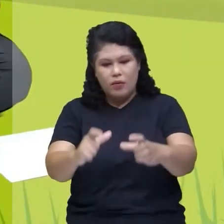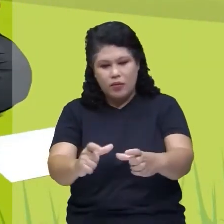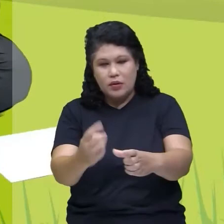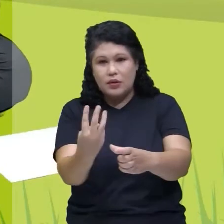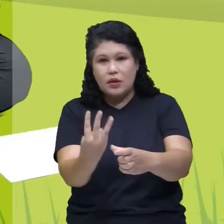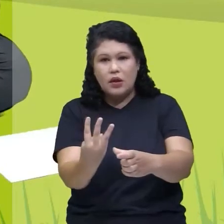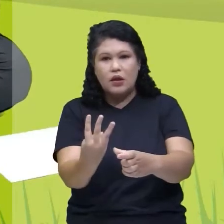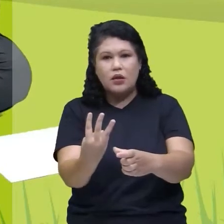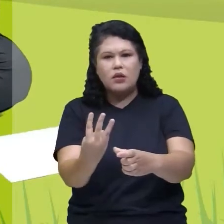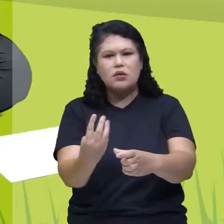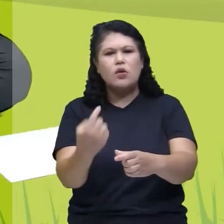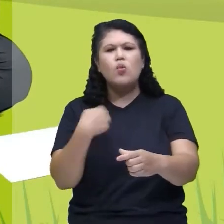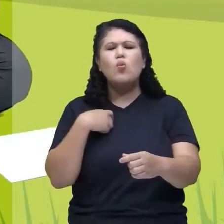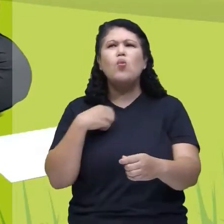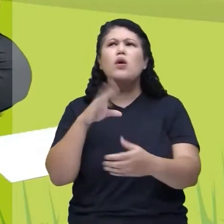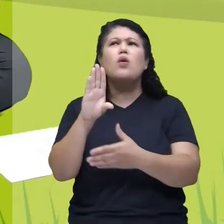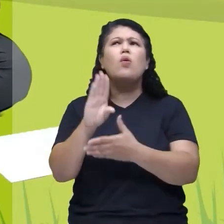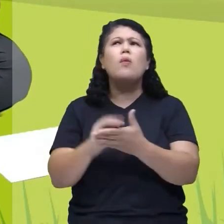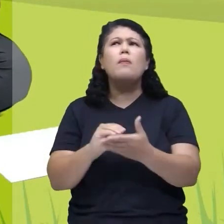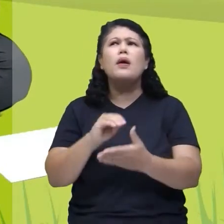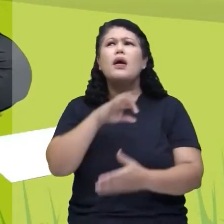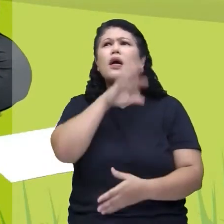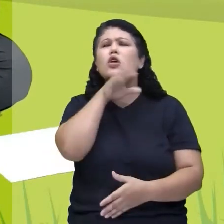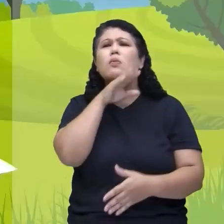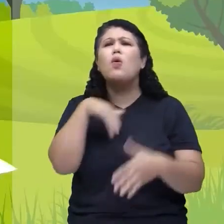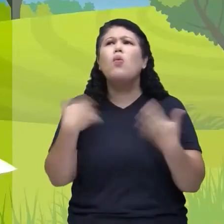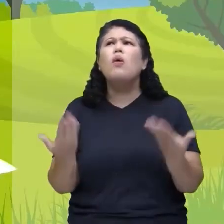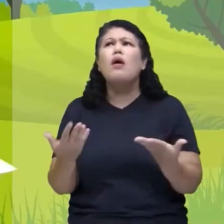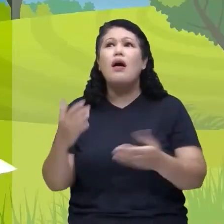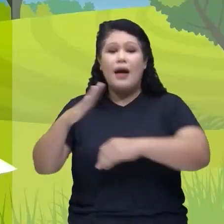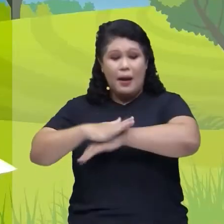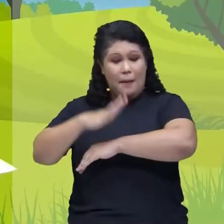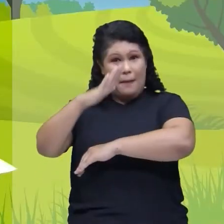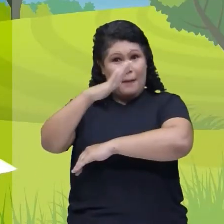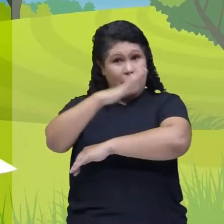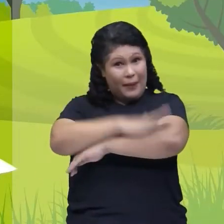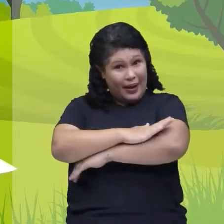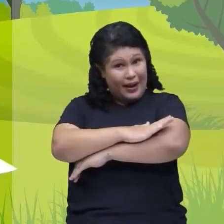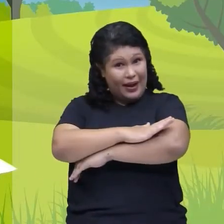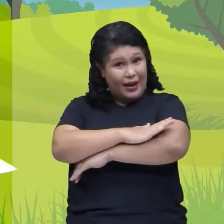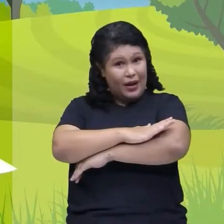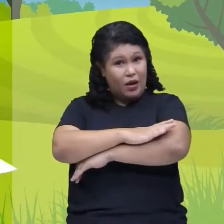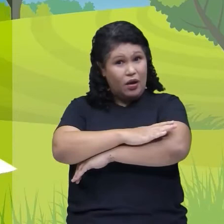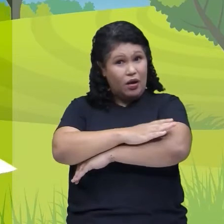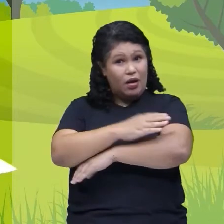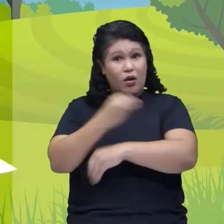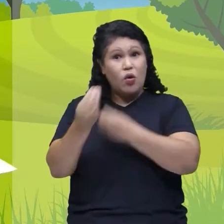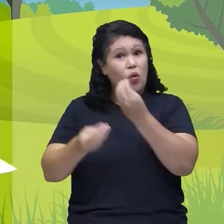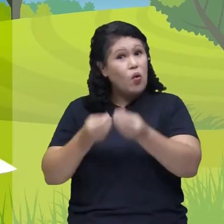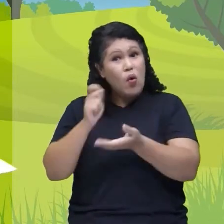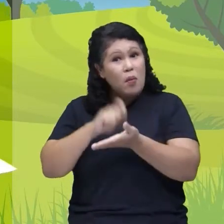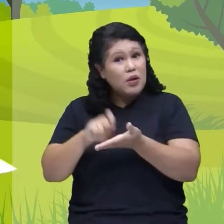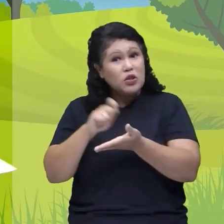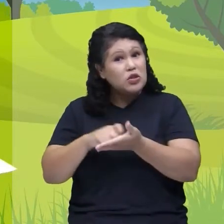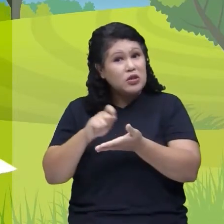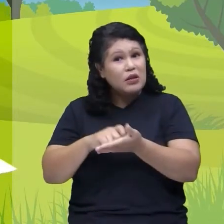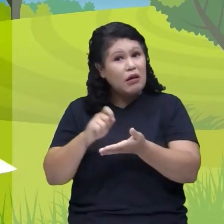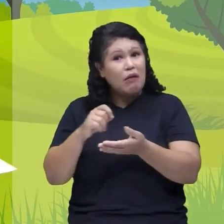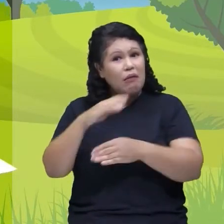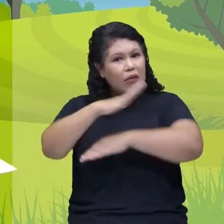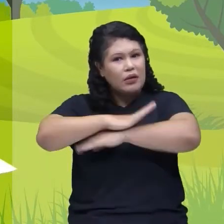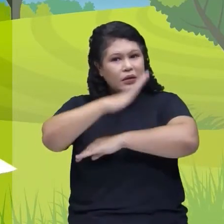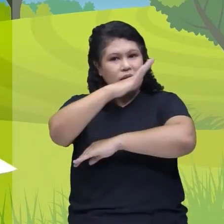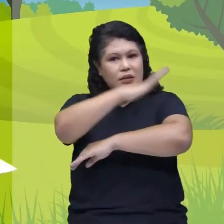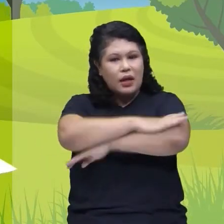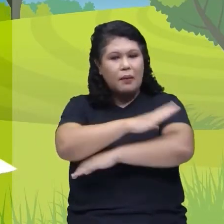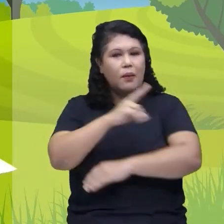3, nós fizemos aquele animalzinho que pula. O sapinho. Sapinho é super fácil. Sapinho eu sei. É aquela